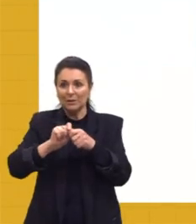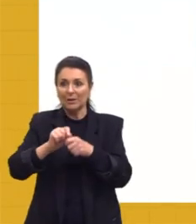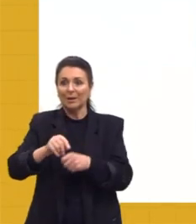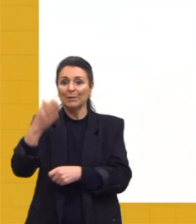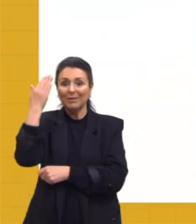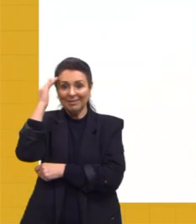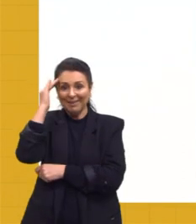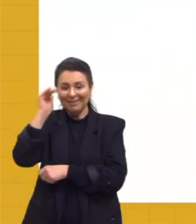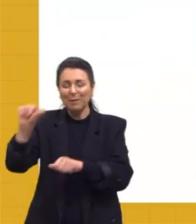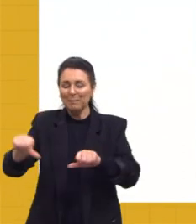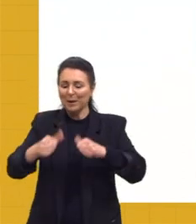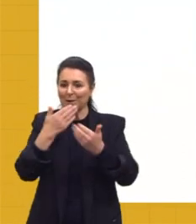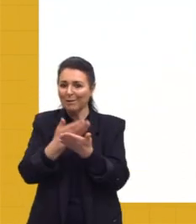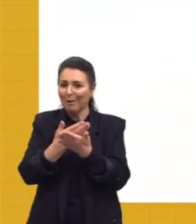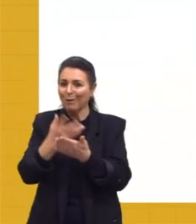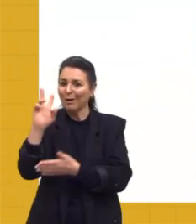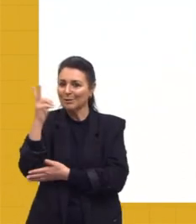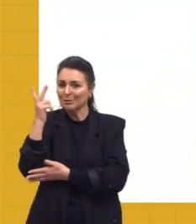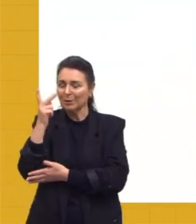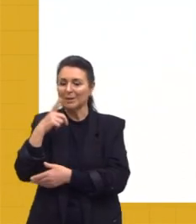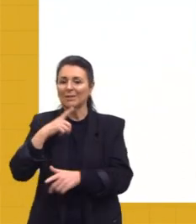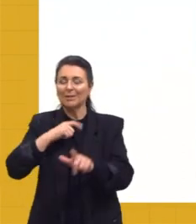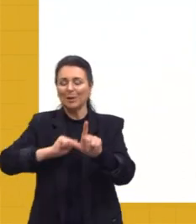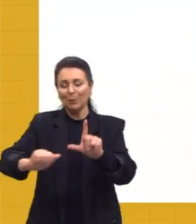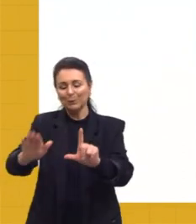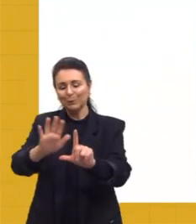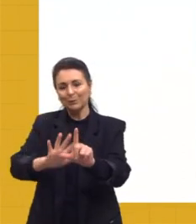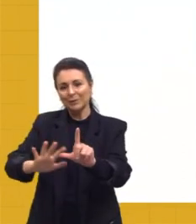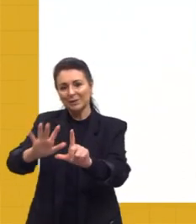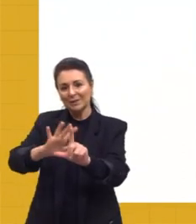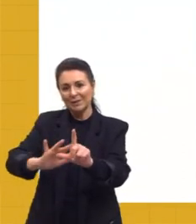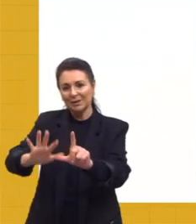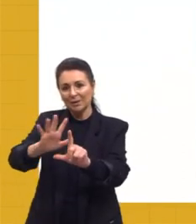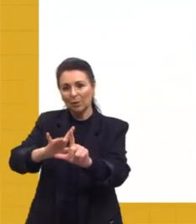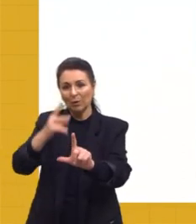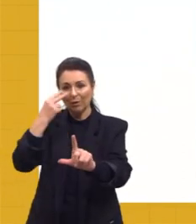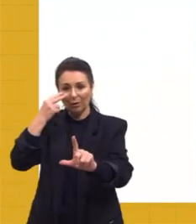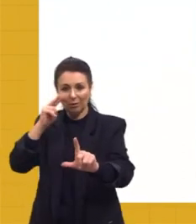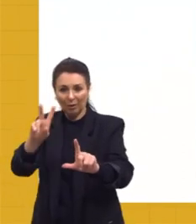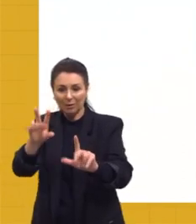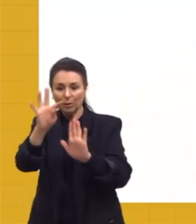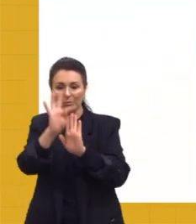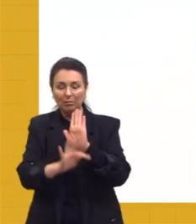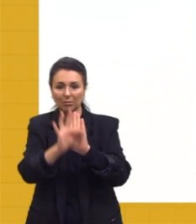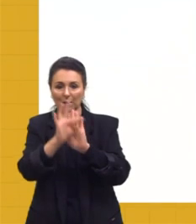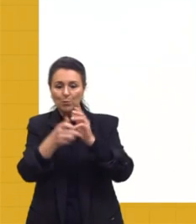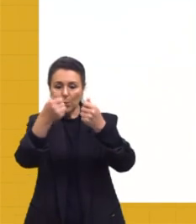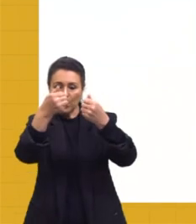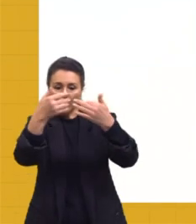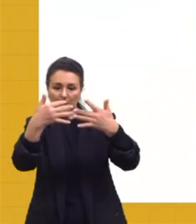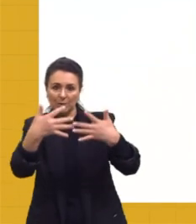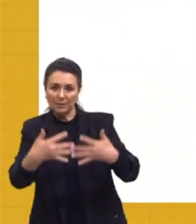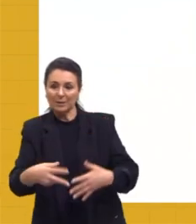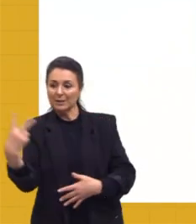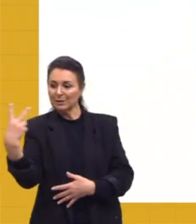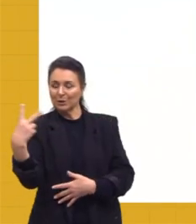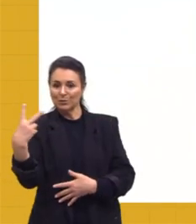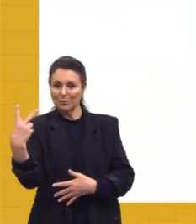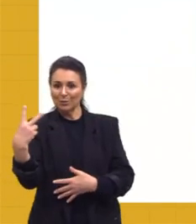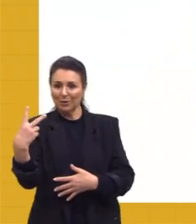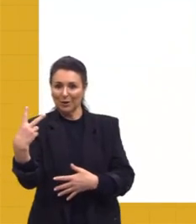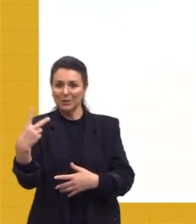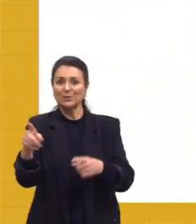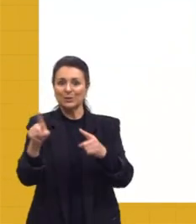eu trouxe para vocês né não quer he could que vai transferir você sair por um um texto sobre essa relação nós e